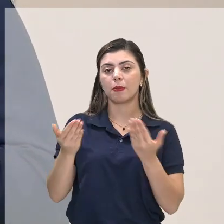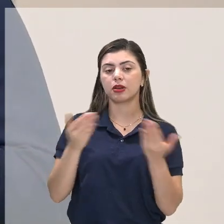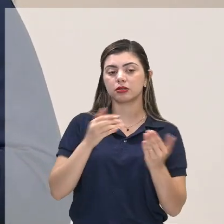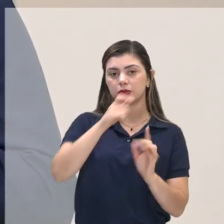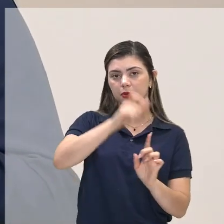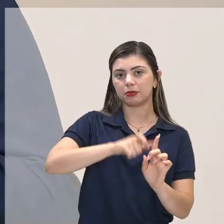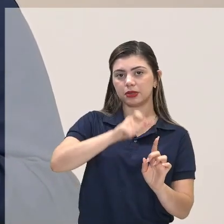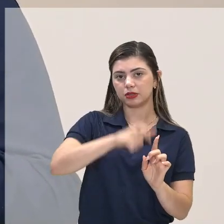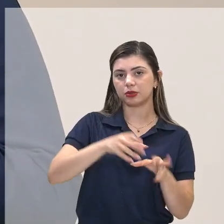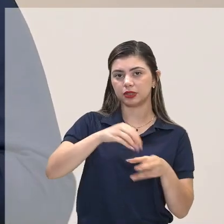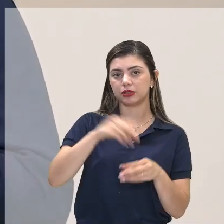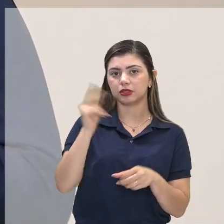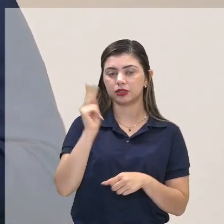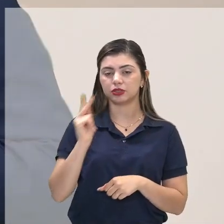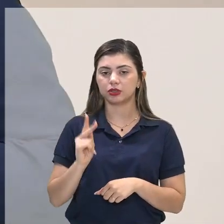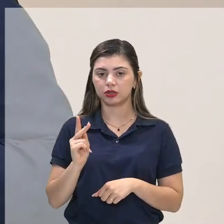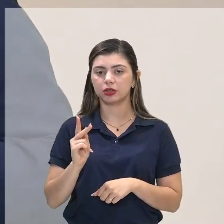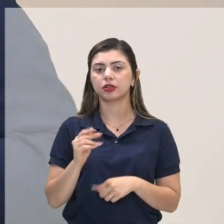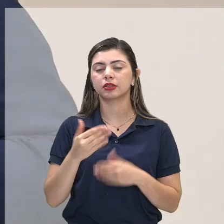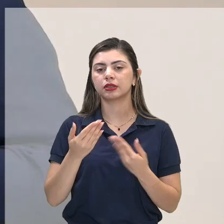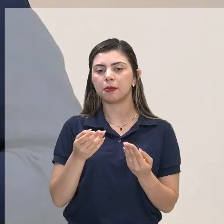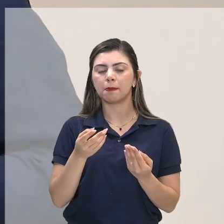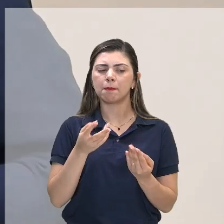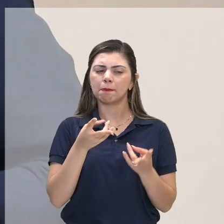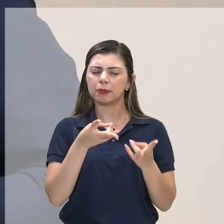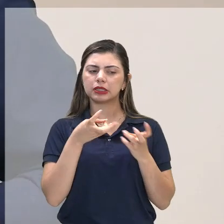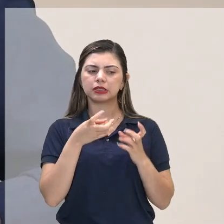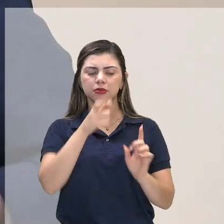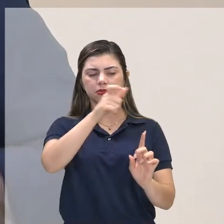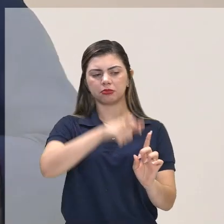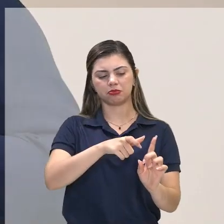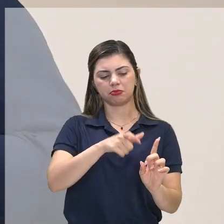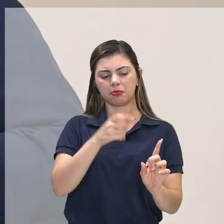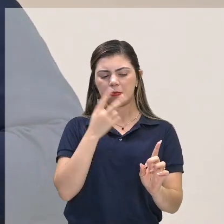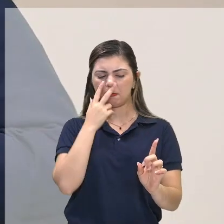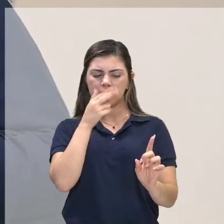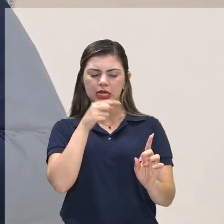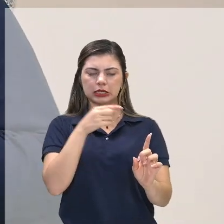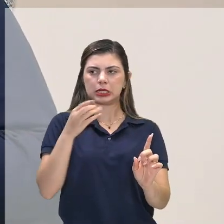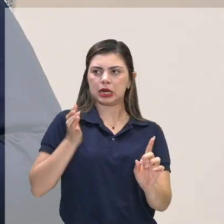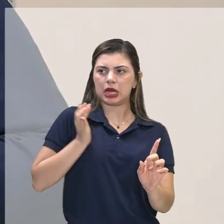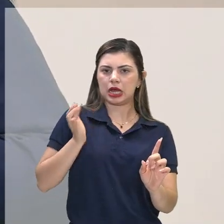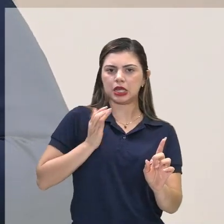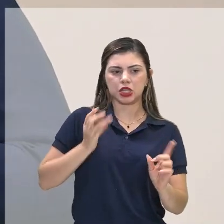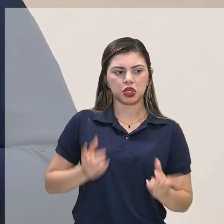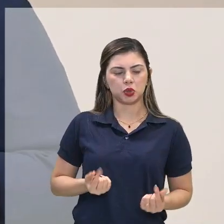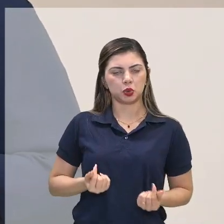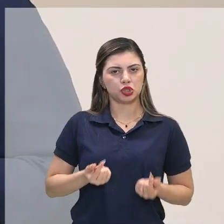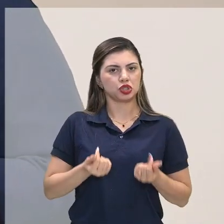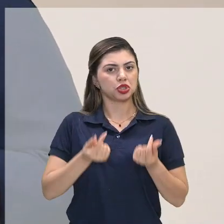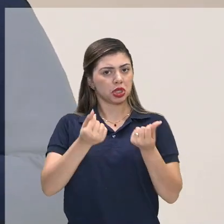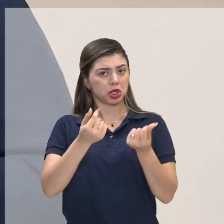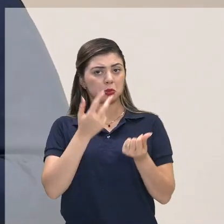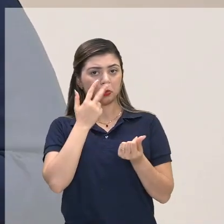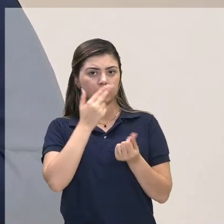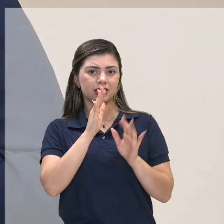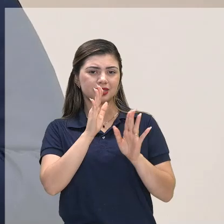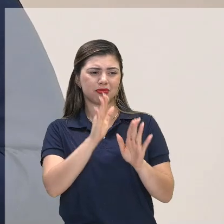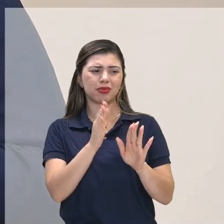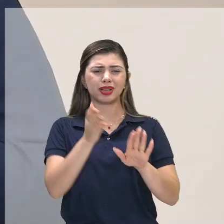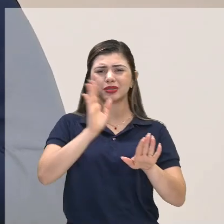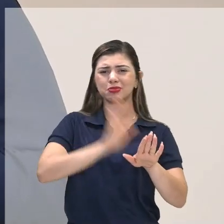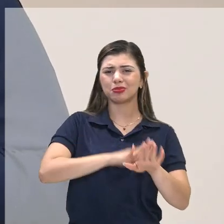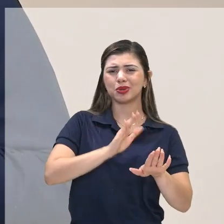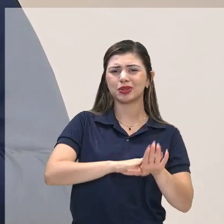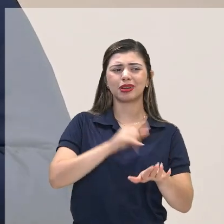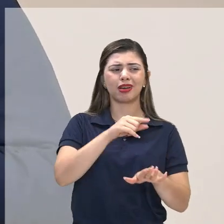uma dualidade ali, que é uma pessoa que aparentemente é muito rica, tem bons trejeitos e tal, mas ela revela